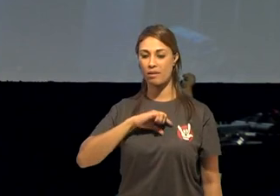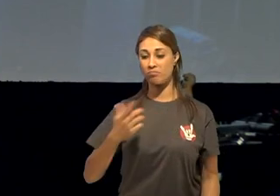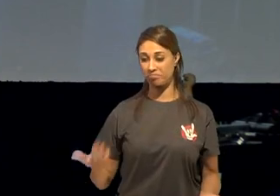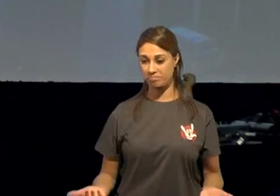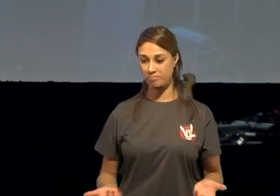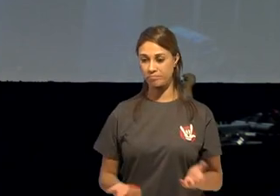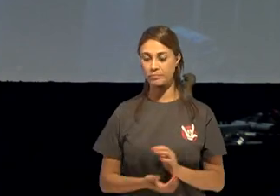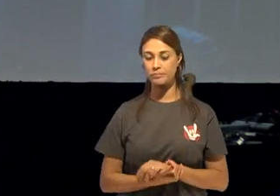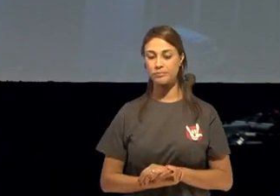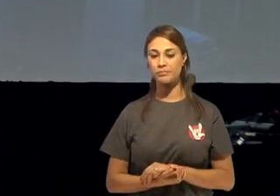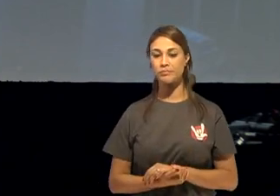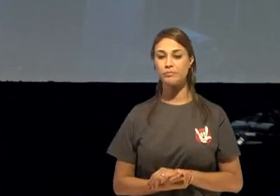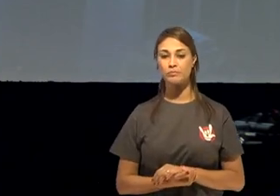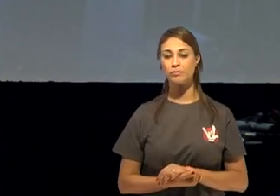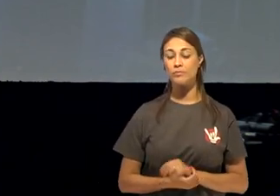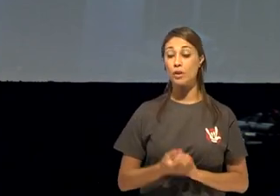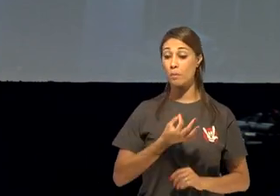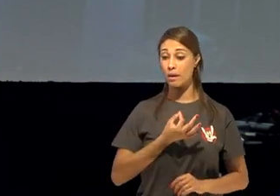medalha.